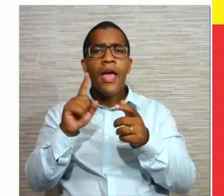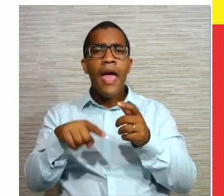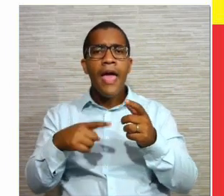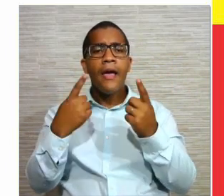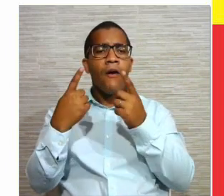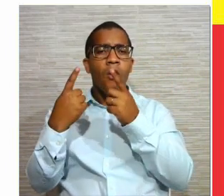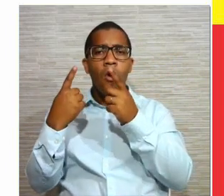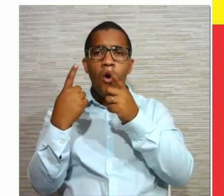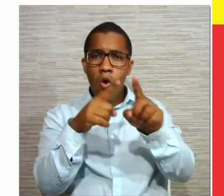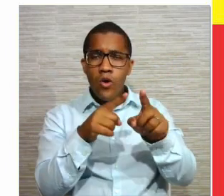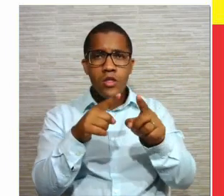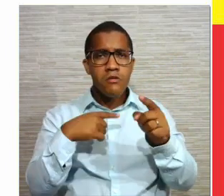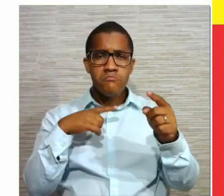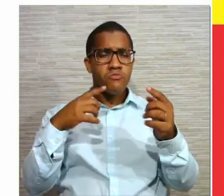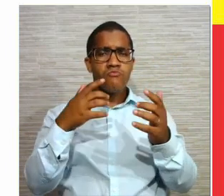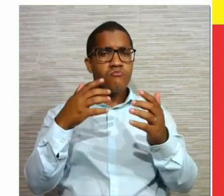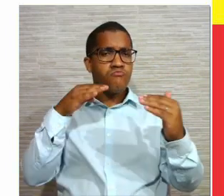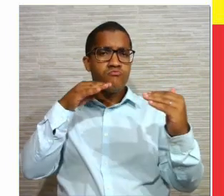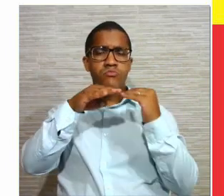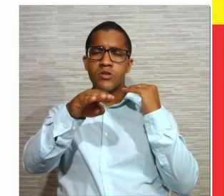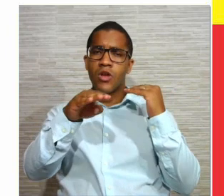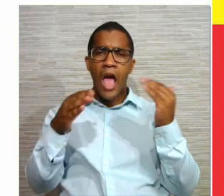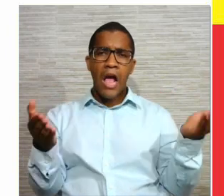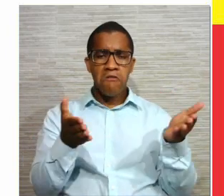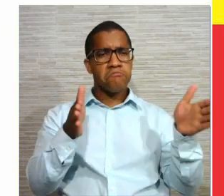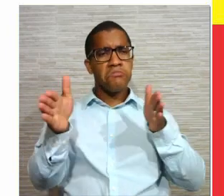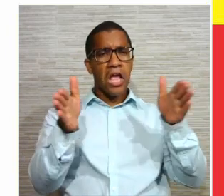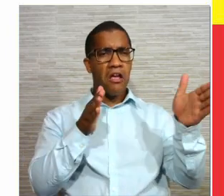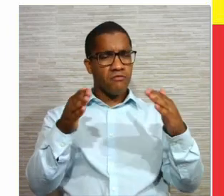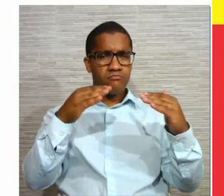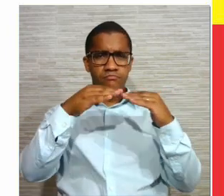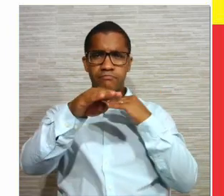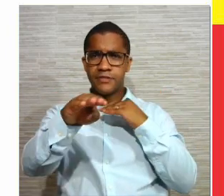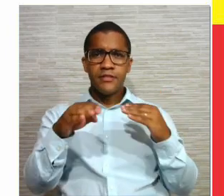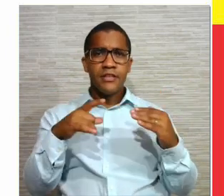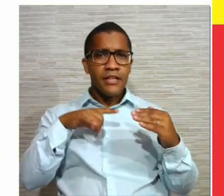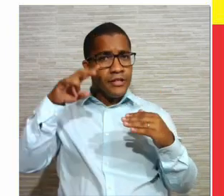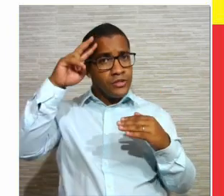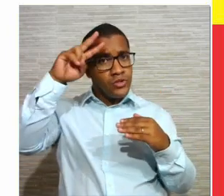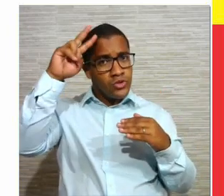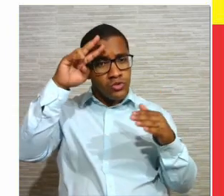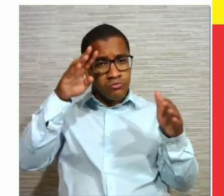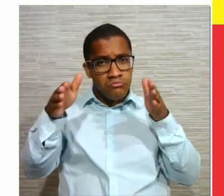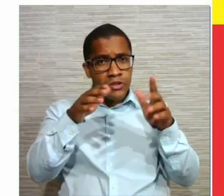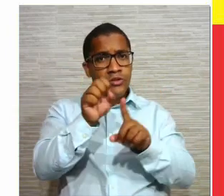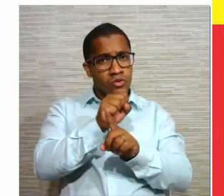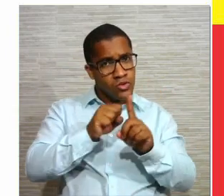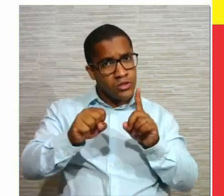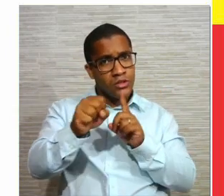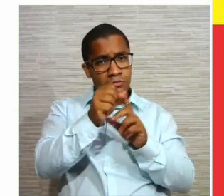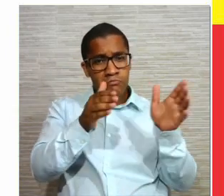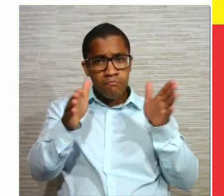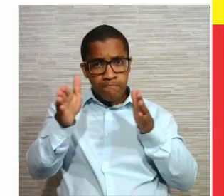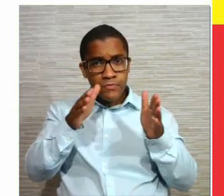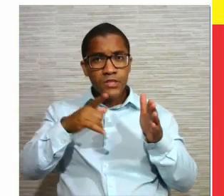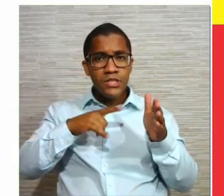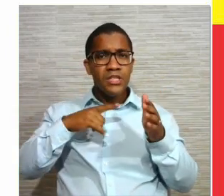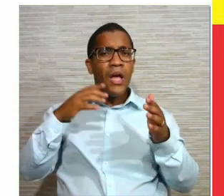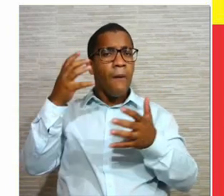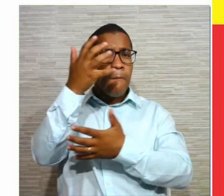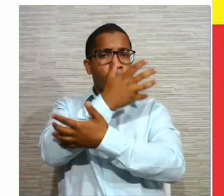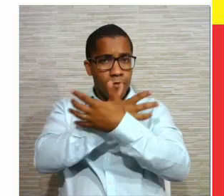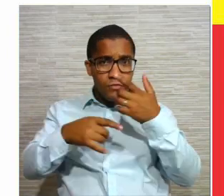eles não concordavam que estava acontecendo em determinado momento da sua história, um momento social. Então eles usavam a música